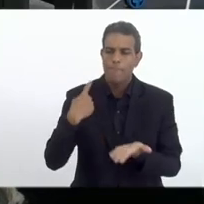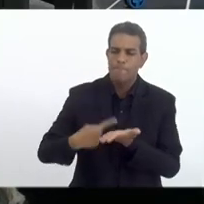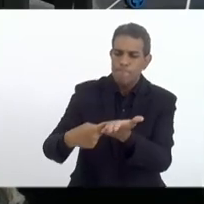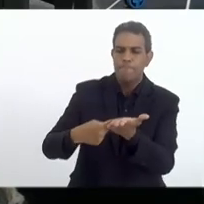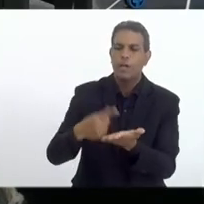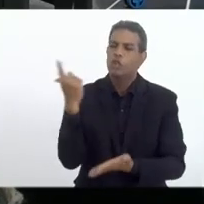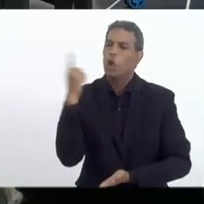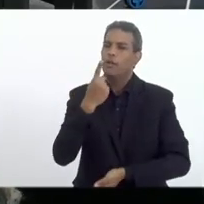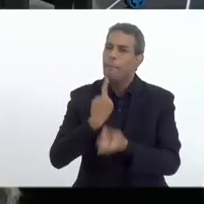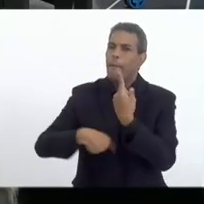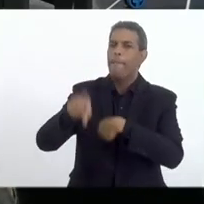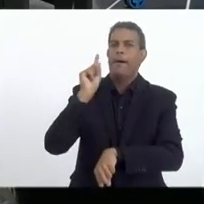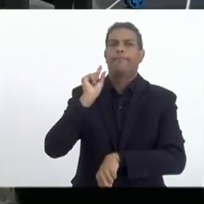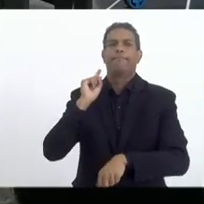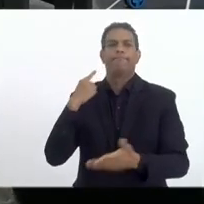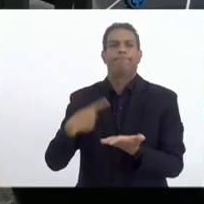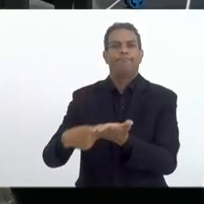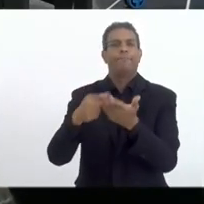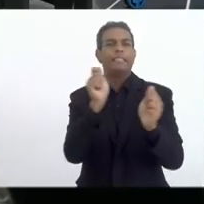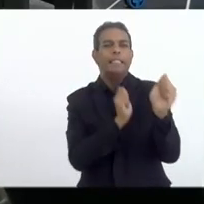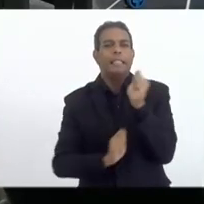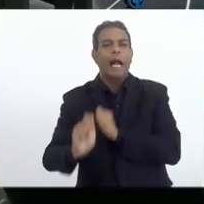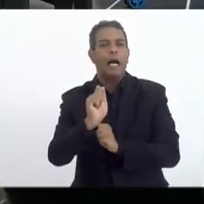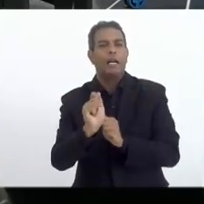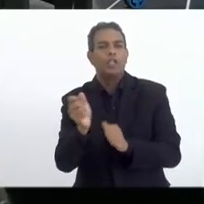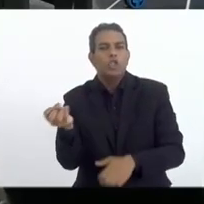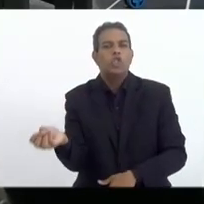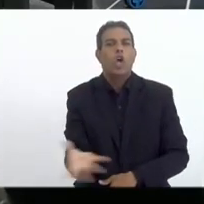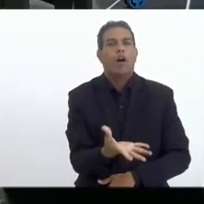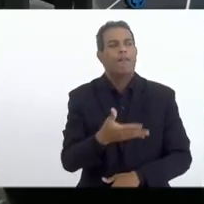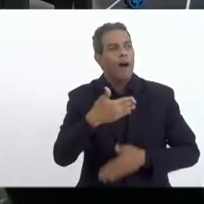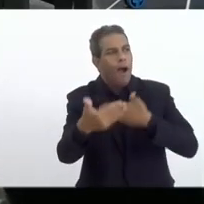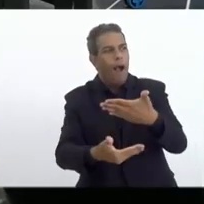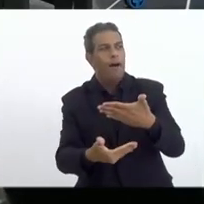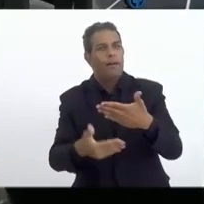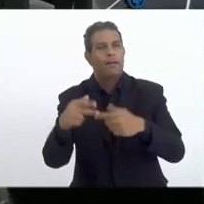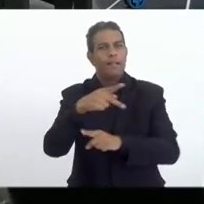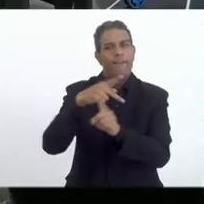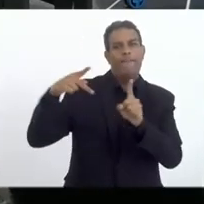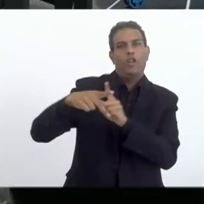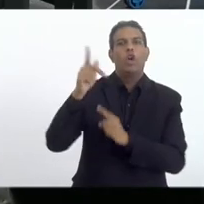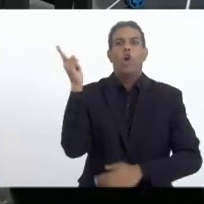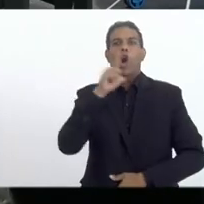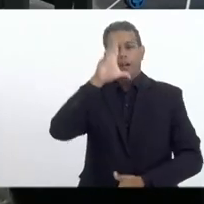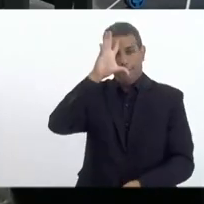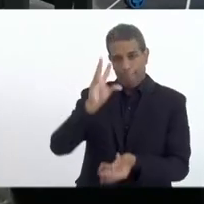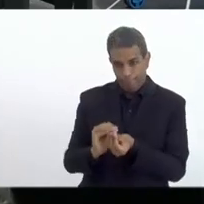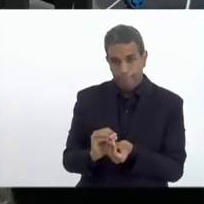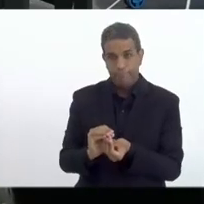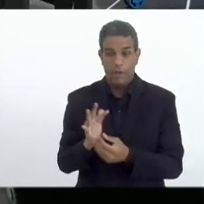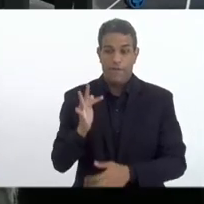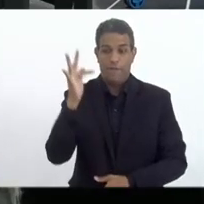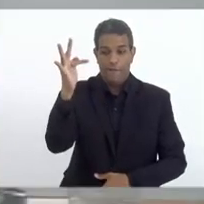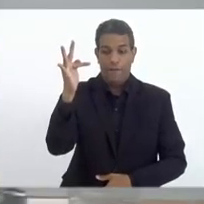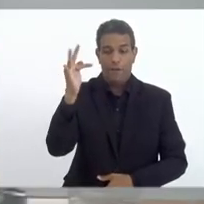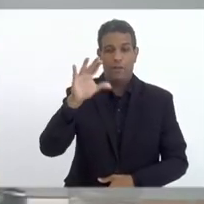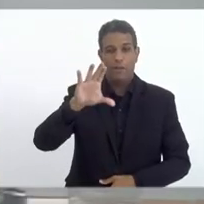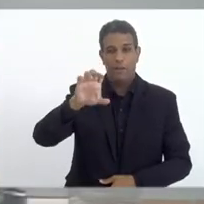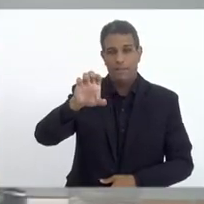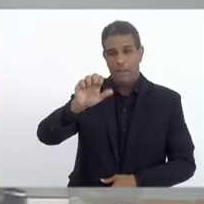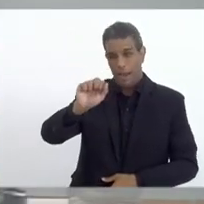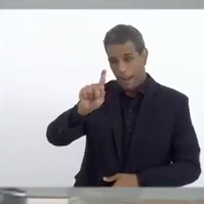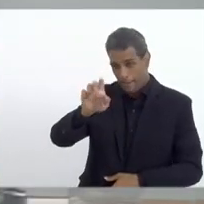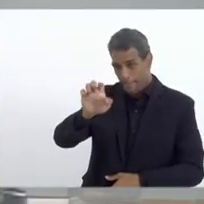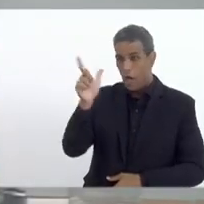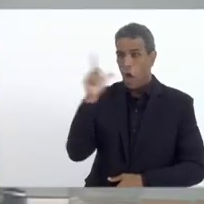firmado aqui. Nós estamos ansiosos, né, pela nova chegada também dos servidores. Na formatura do CEAP, que é um